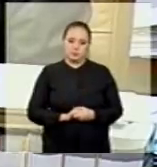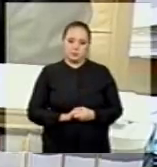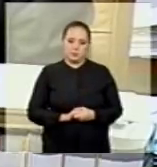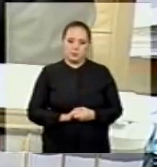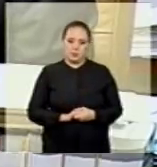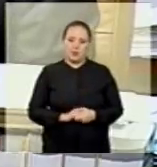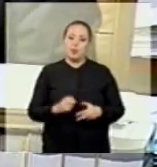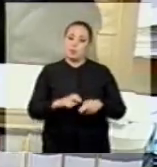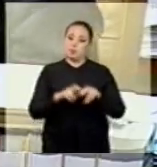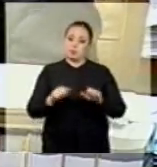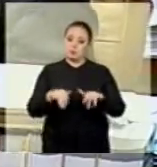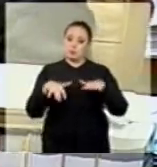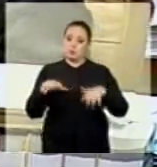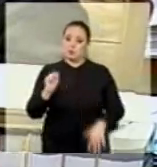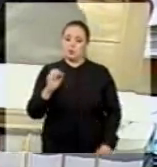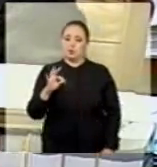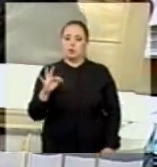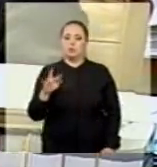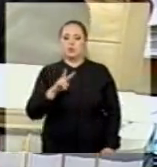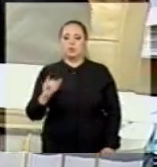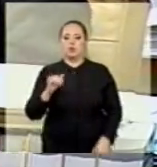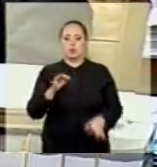plenário do Supremo Tribunal Federal, ao julgar a ADIM